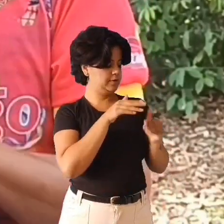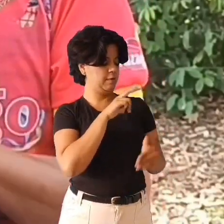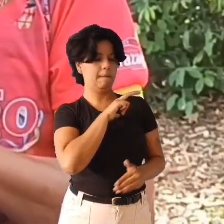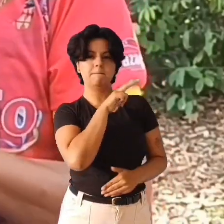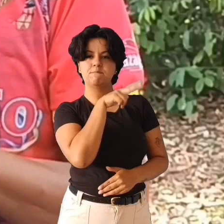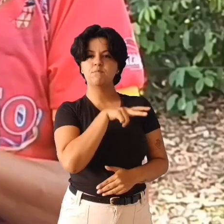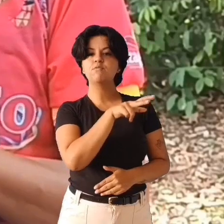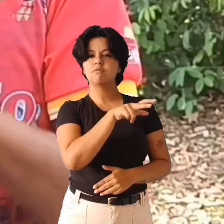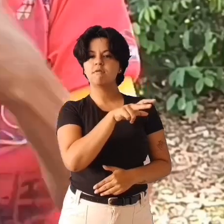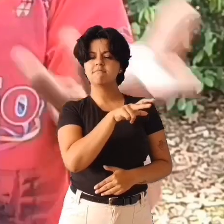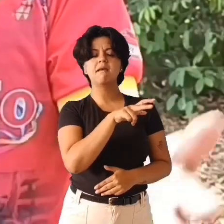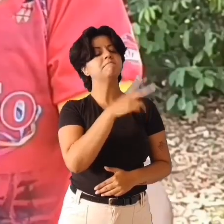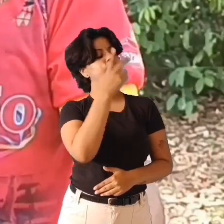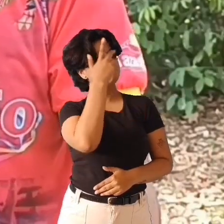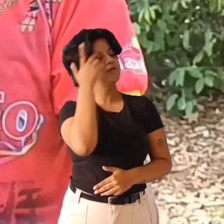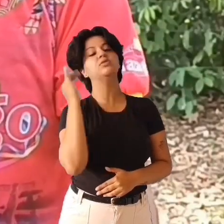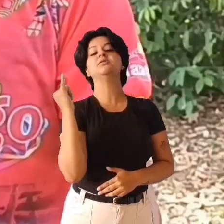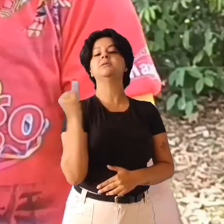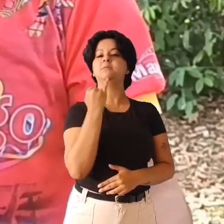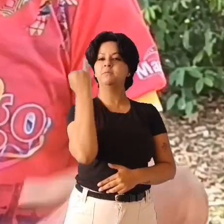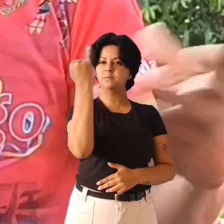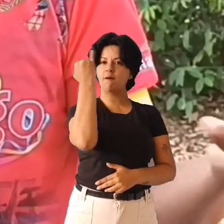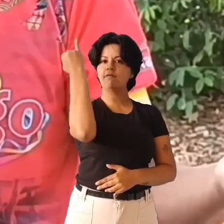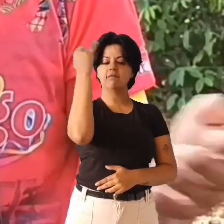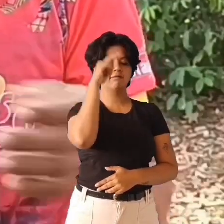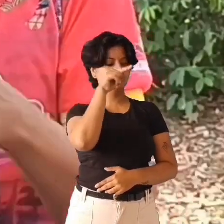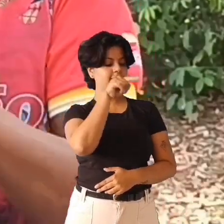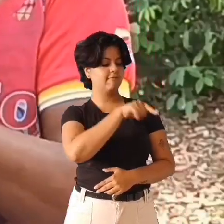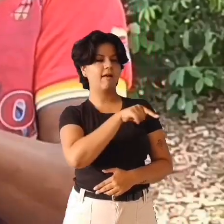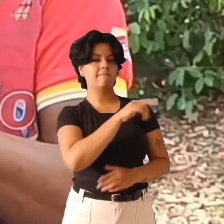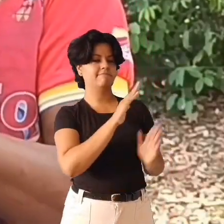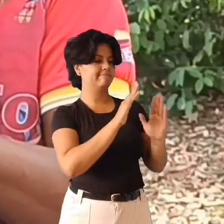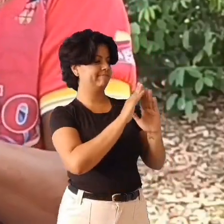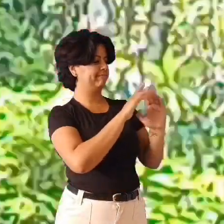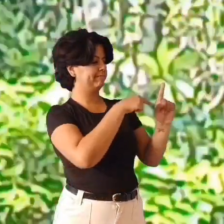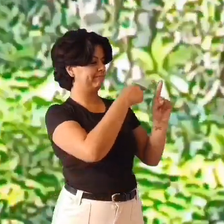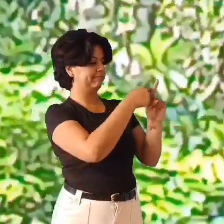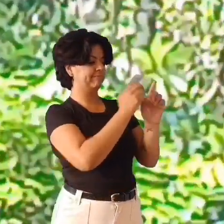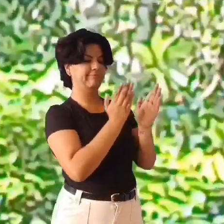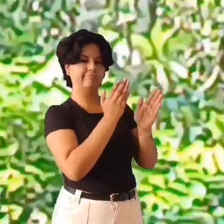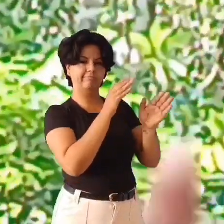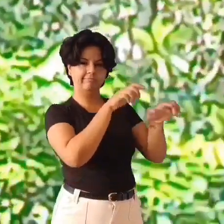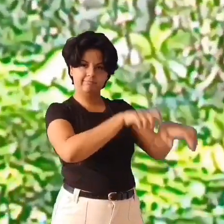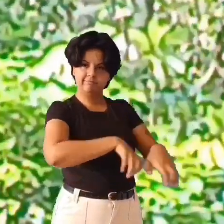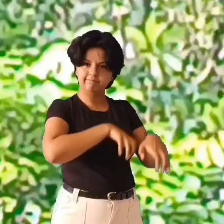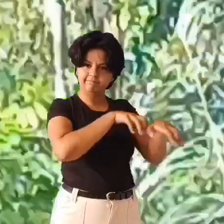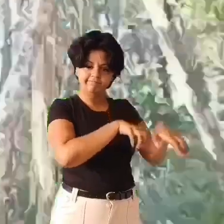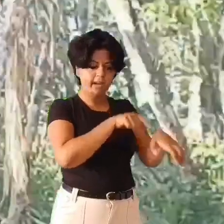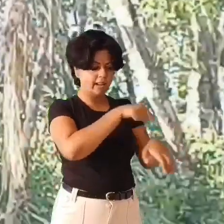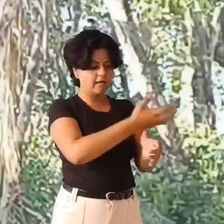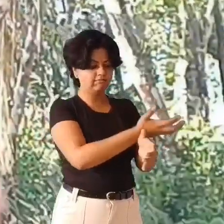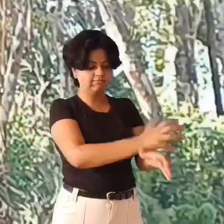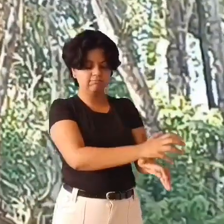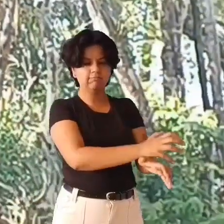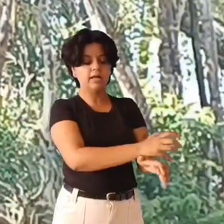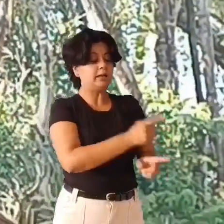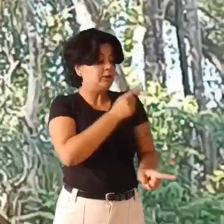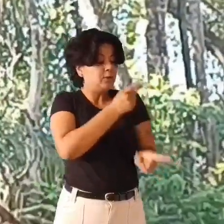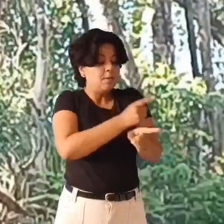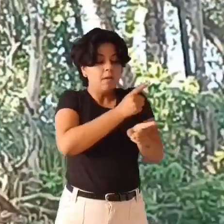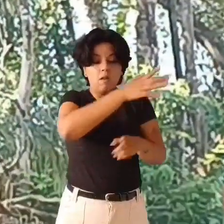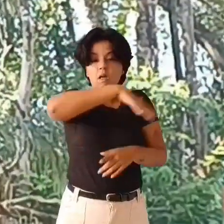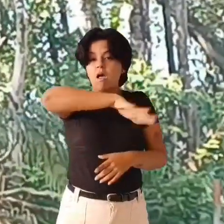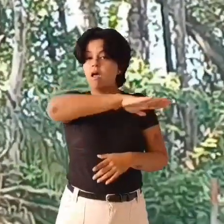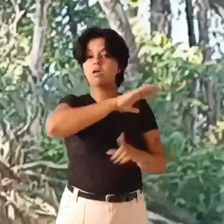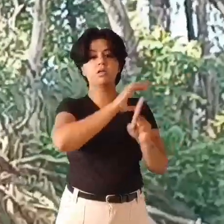português, então eram pessoas importantes, não era qualquer pessoa que estava enterrado ali. Então, e assim, toda essa descoberta